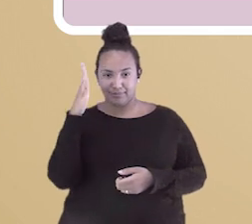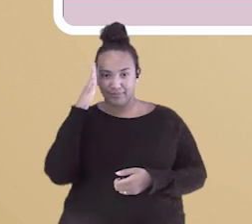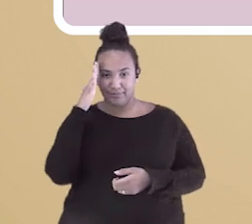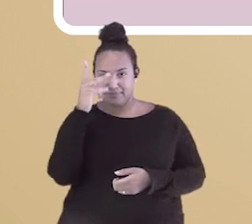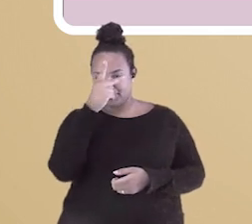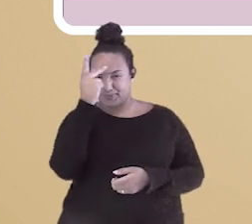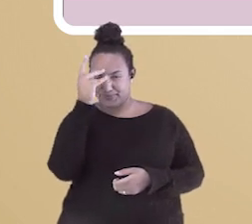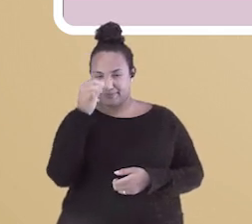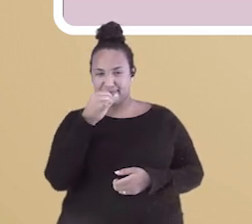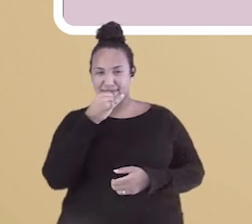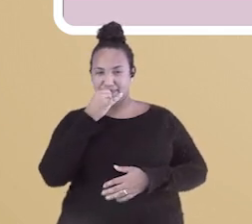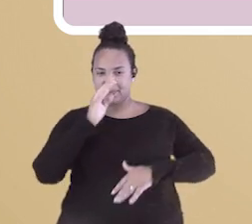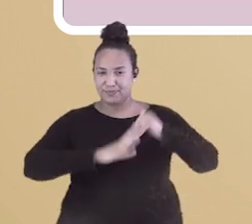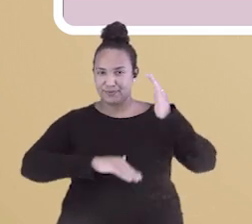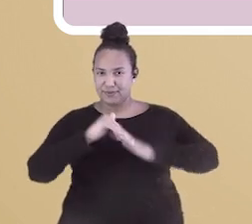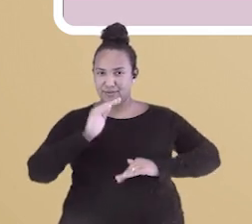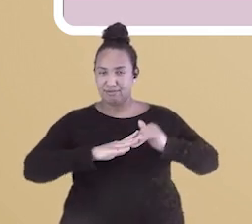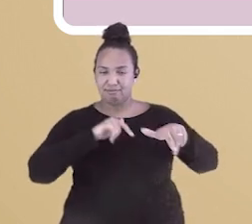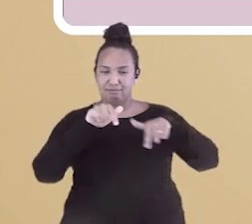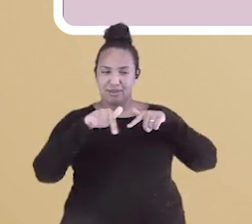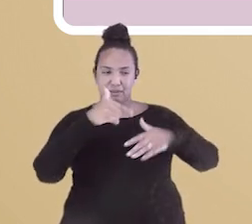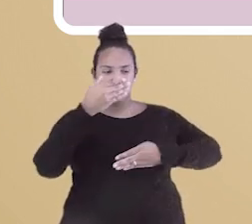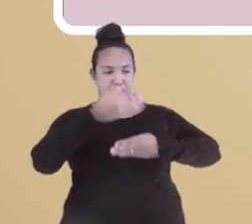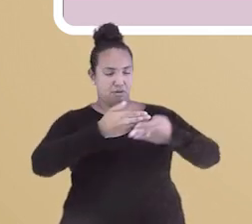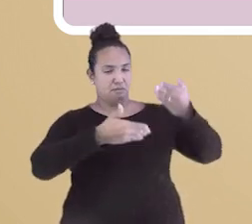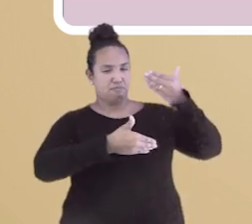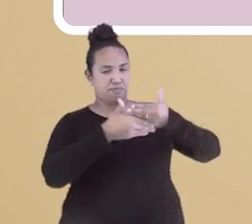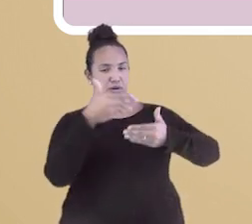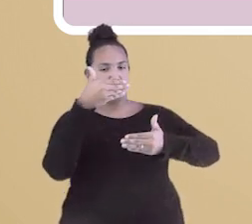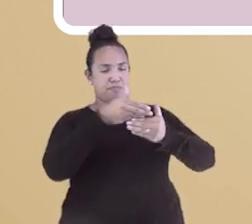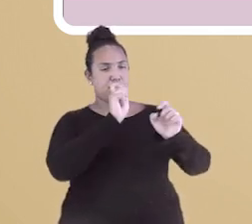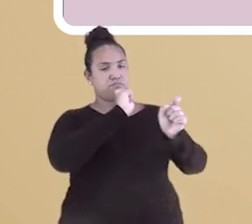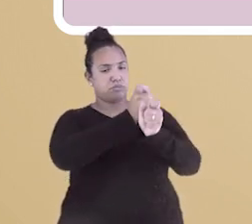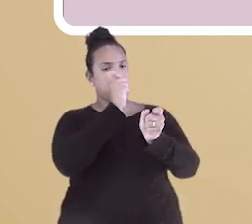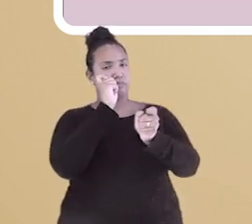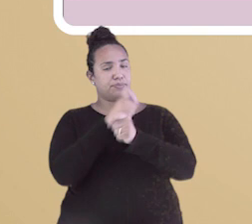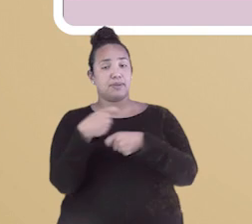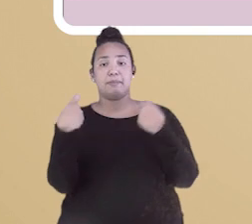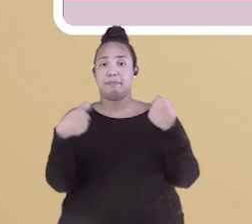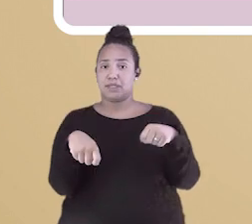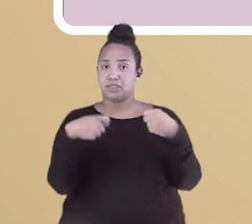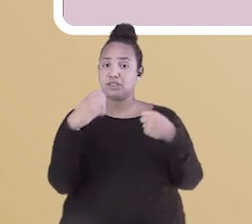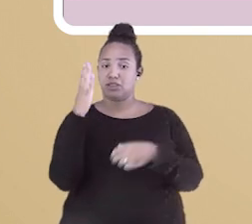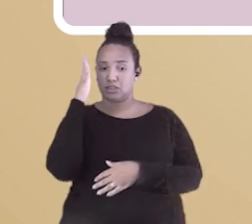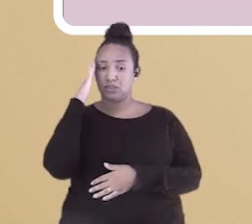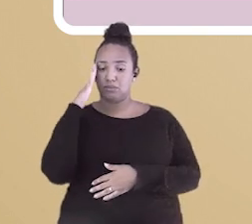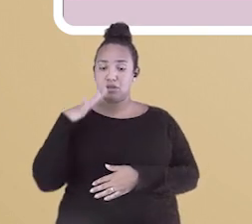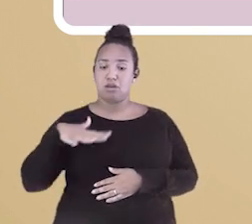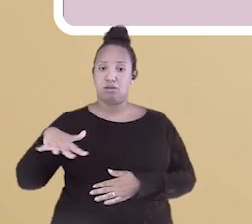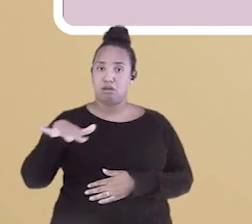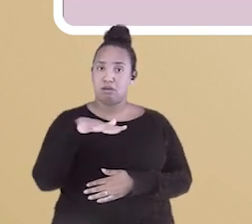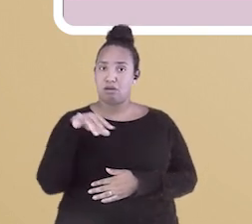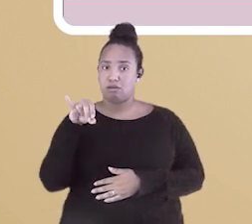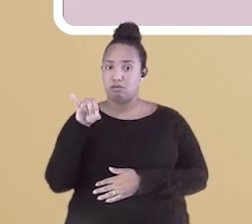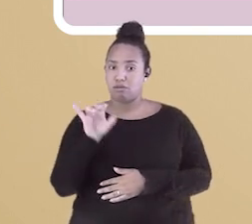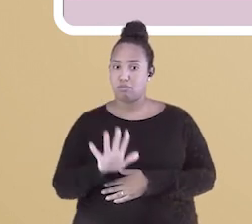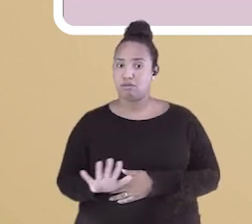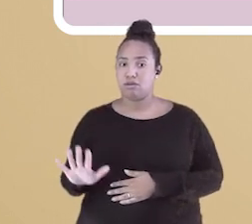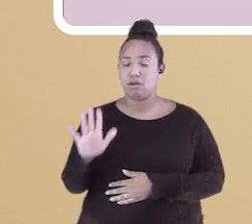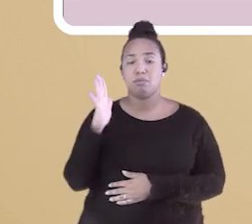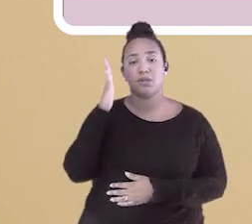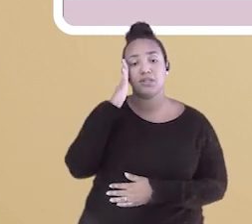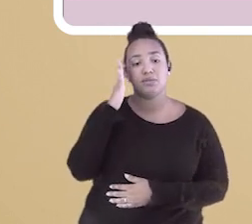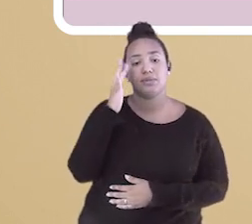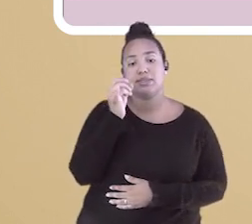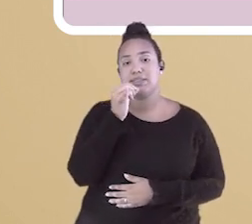pedreiro, que trabalham em obras, eles precisam o tempo todo calcular a área dessas figuras para saber quanto de